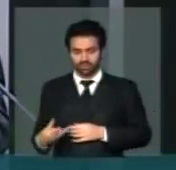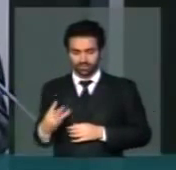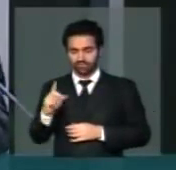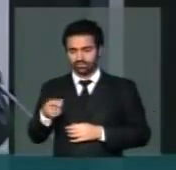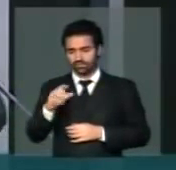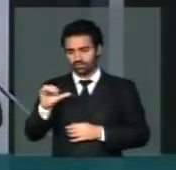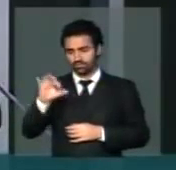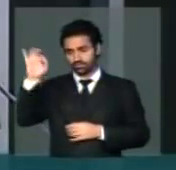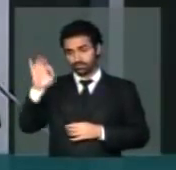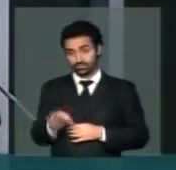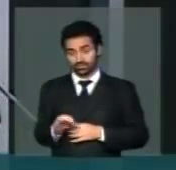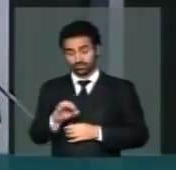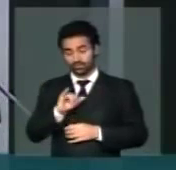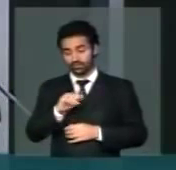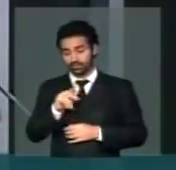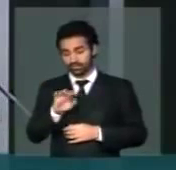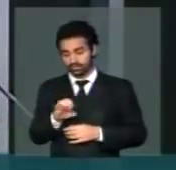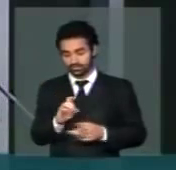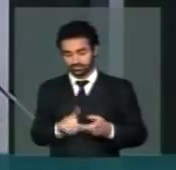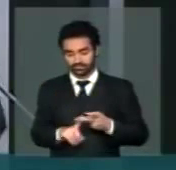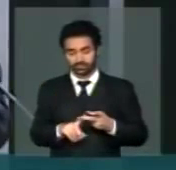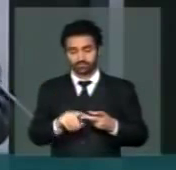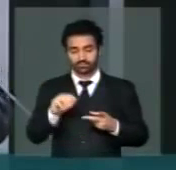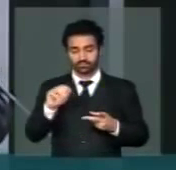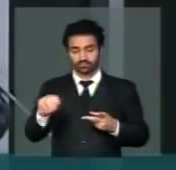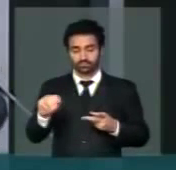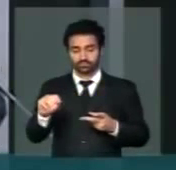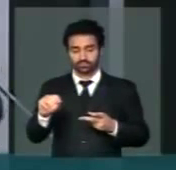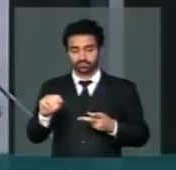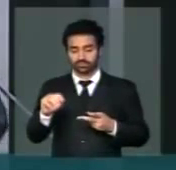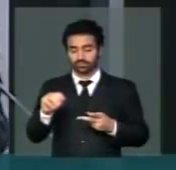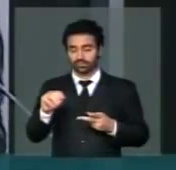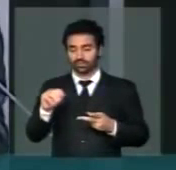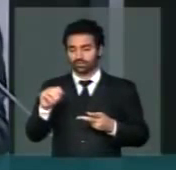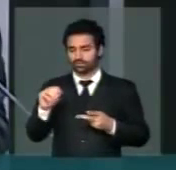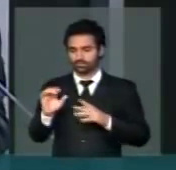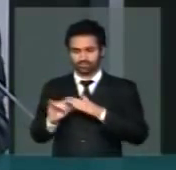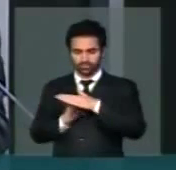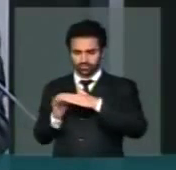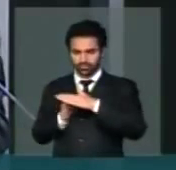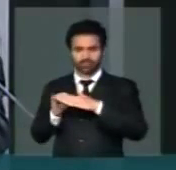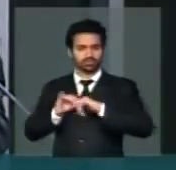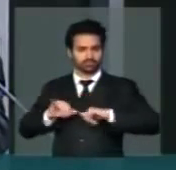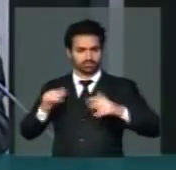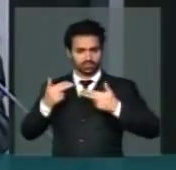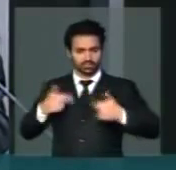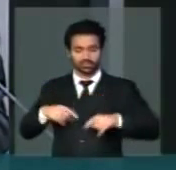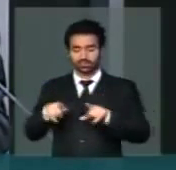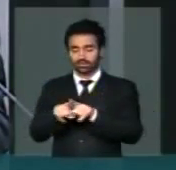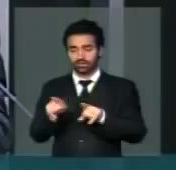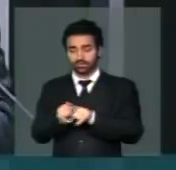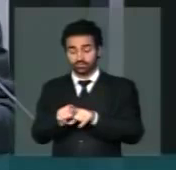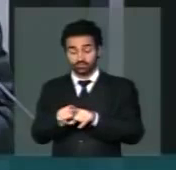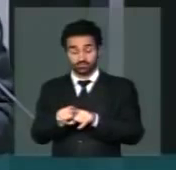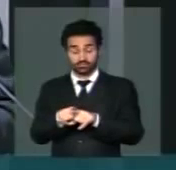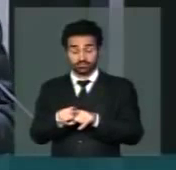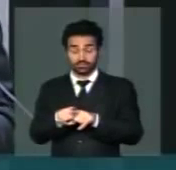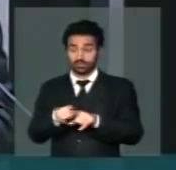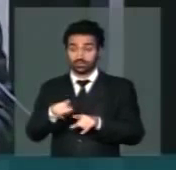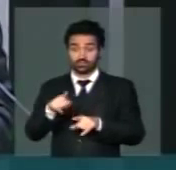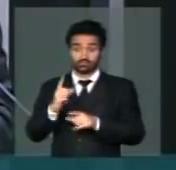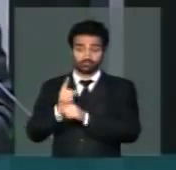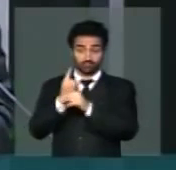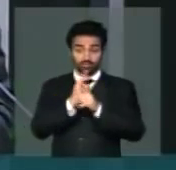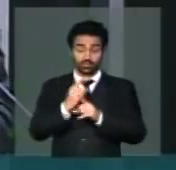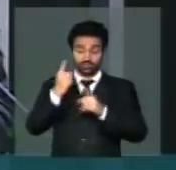143,9%. São dados do IBGE, são dados do Todos pela Educação, são dados do mapa da violência. Será que eles não